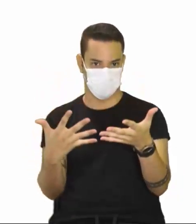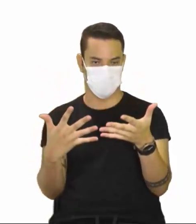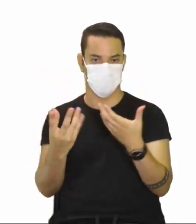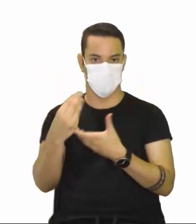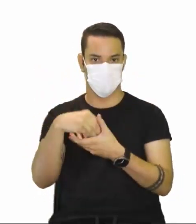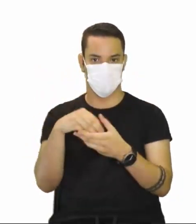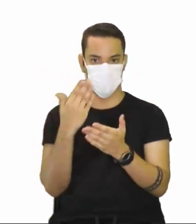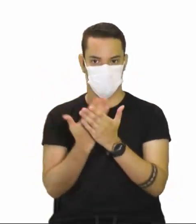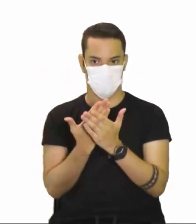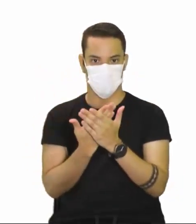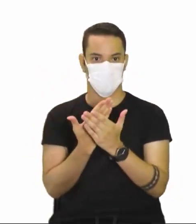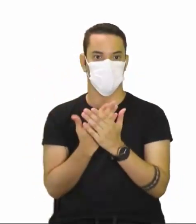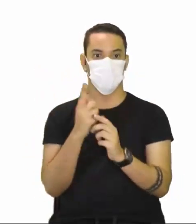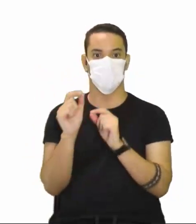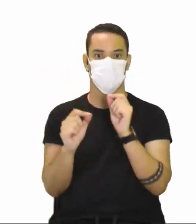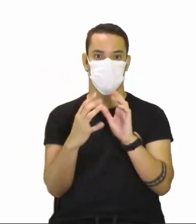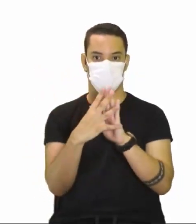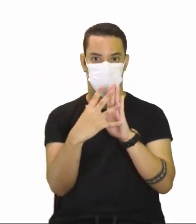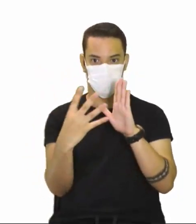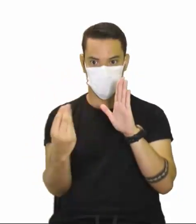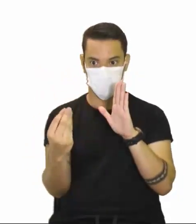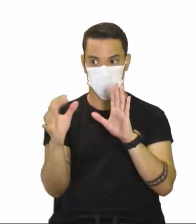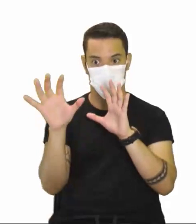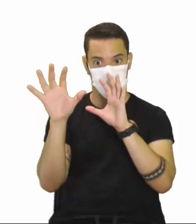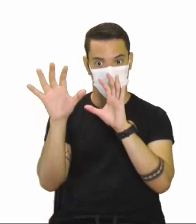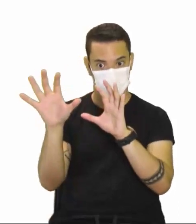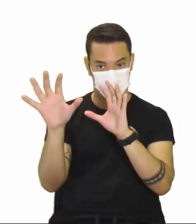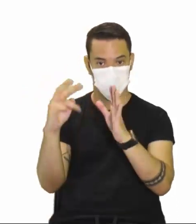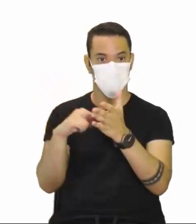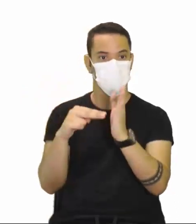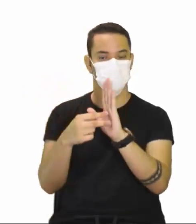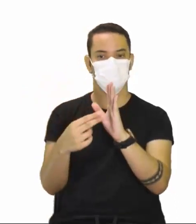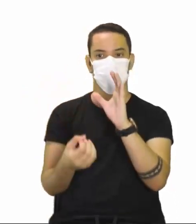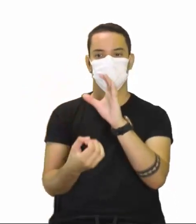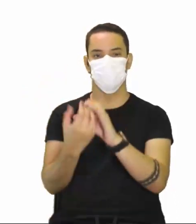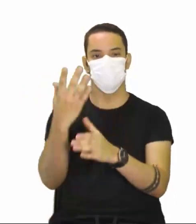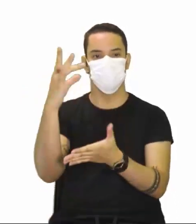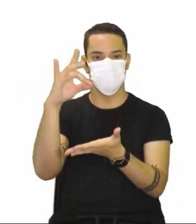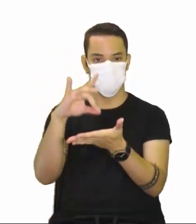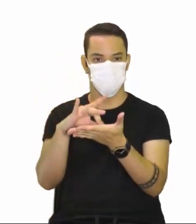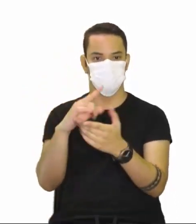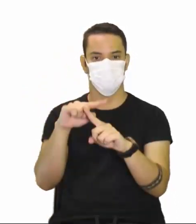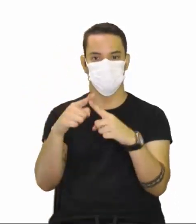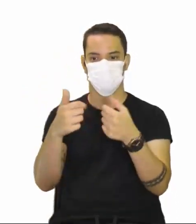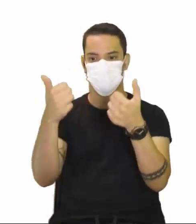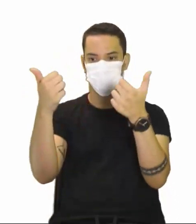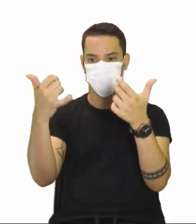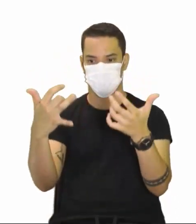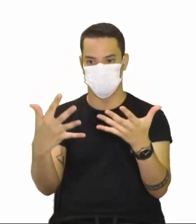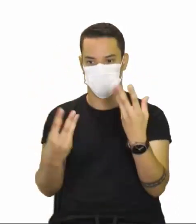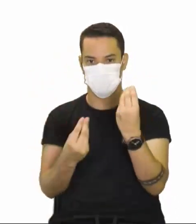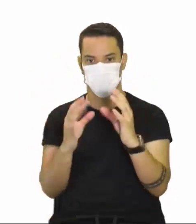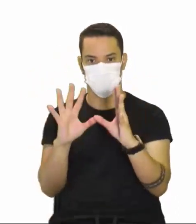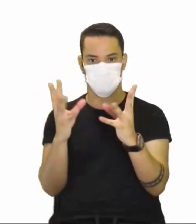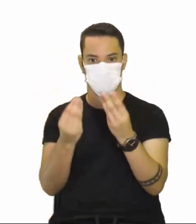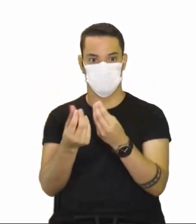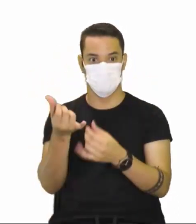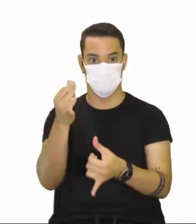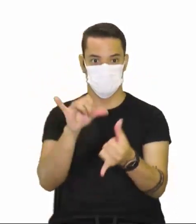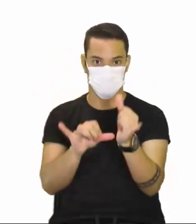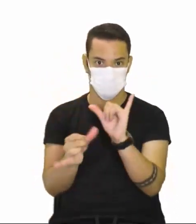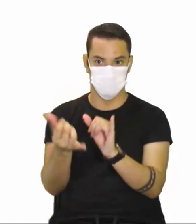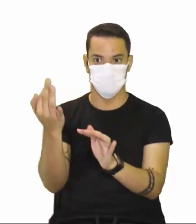aula, foi de que o modelo atômico básico, suficiente para explicar os fenômenos químicos